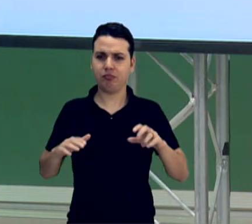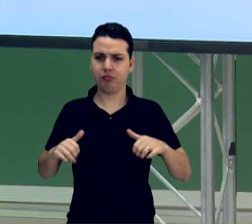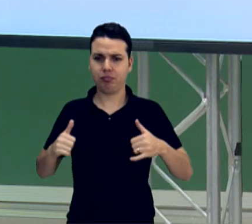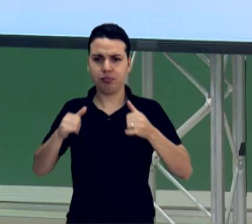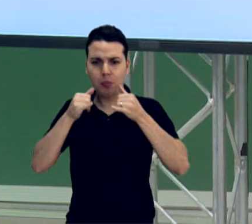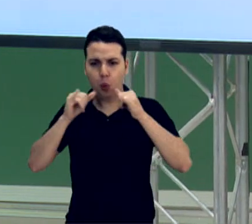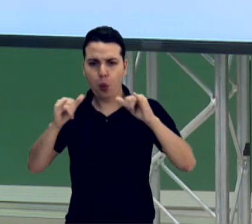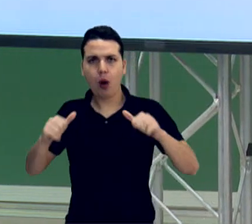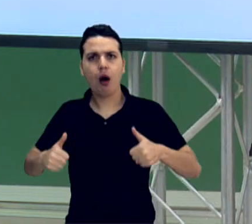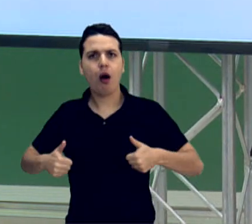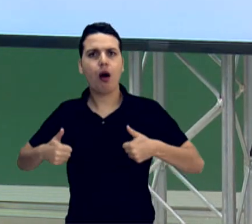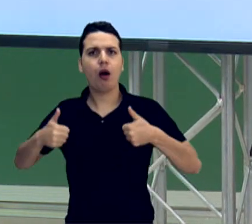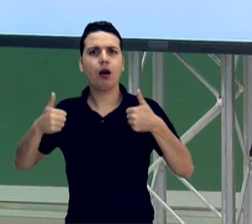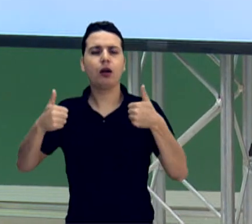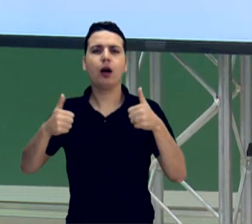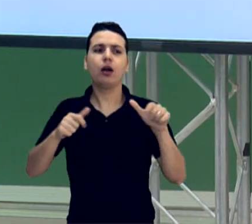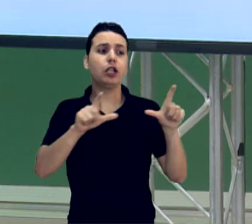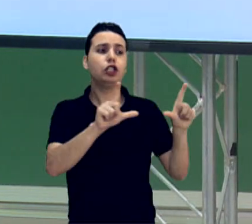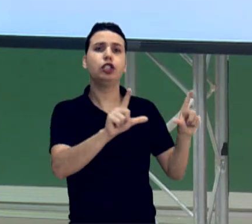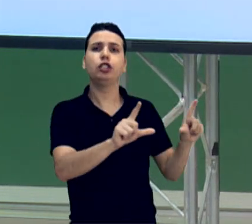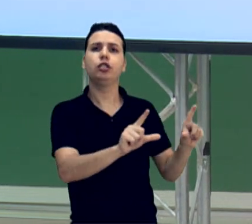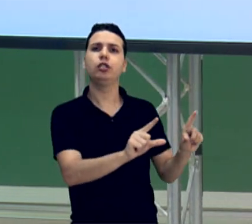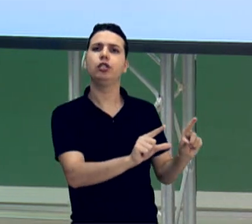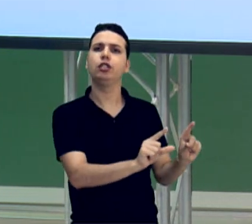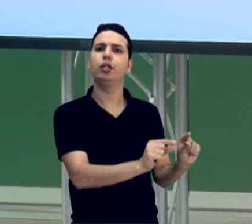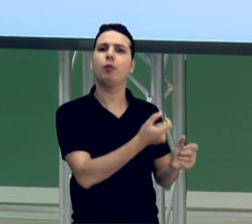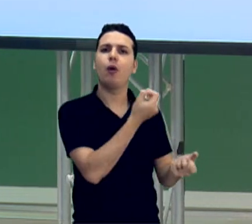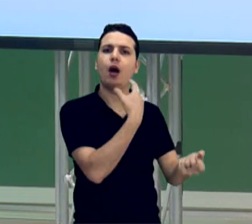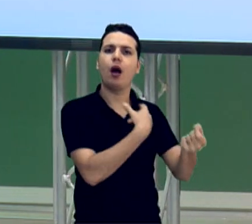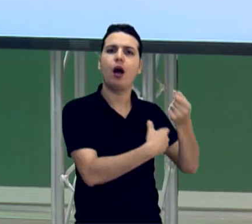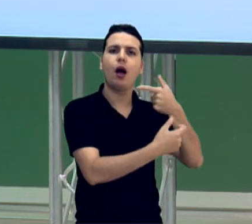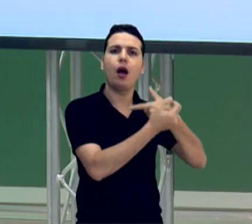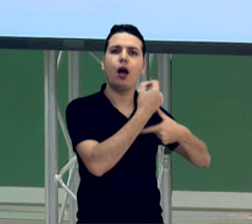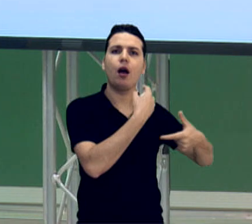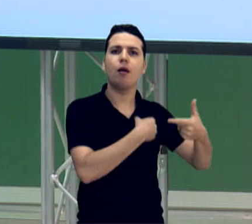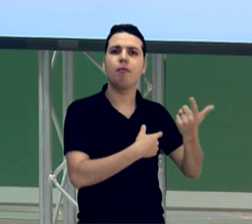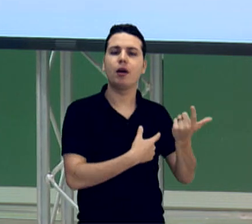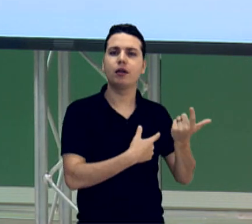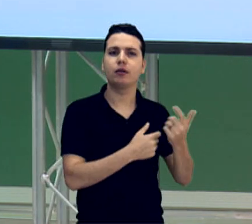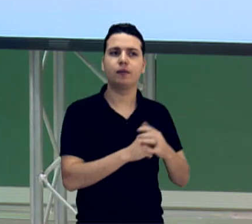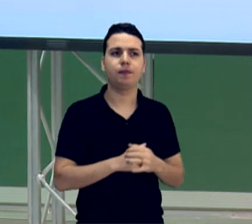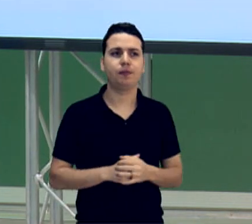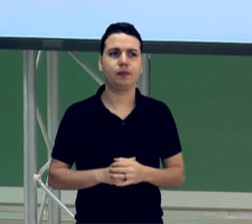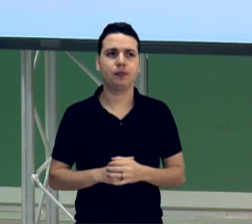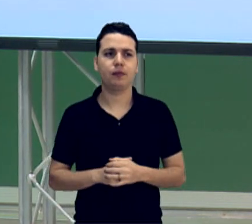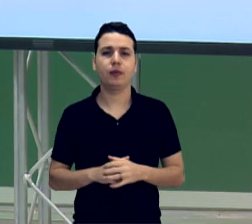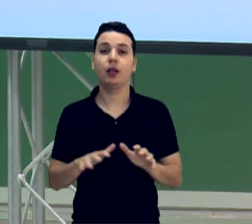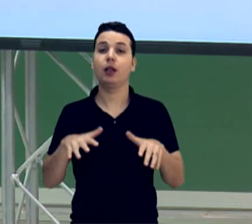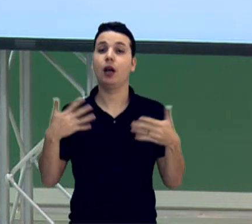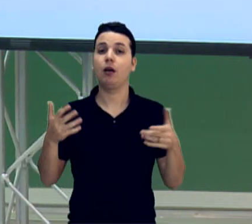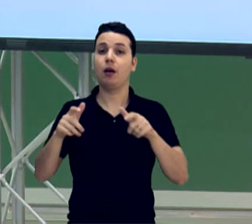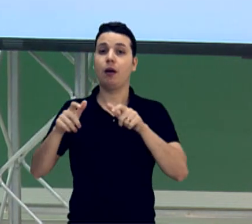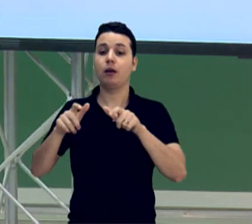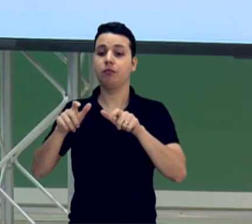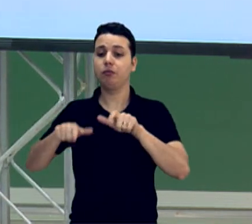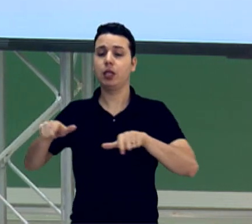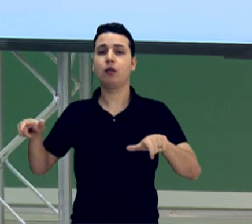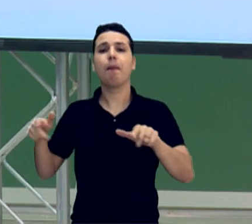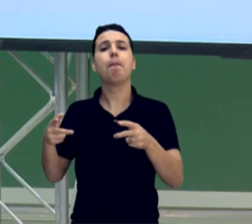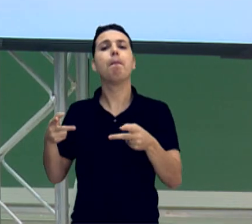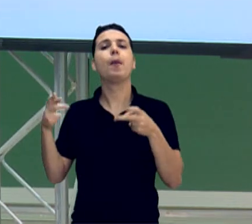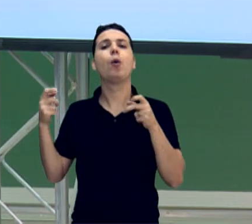aí diminuíram, né, a quantidade de medicamentos que eles necessitavam tomar. Então, as pessoas perceberam